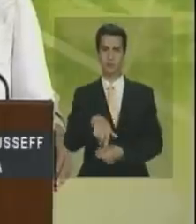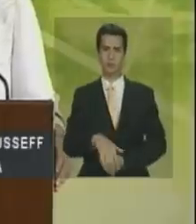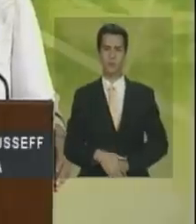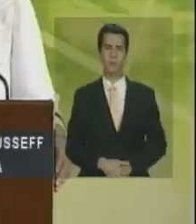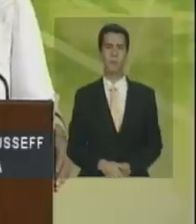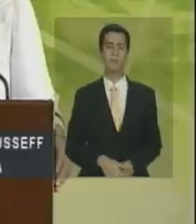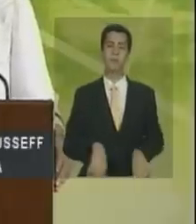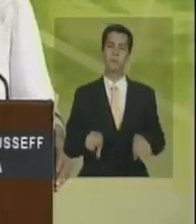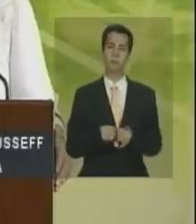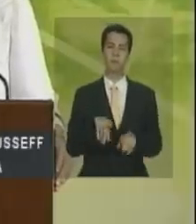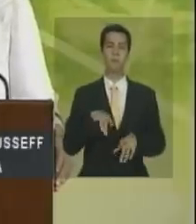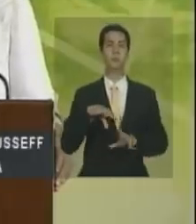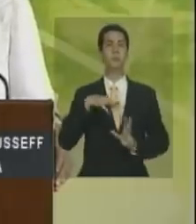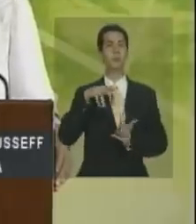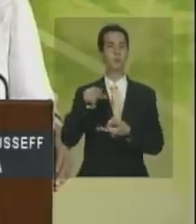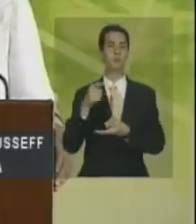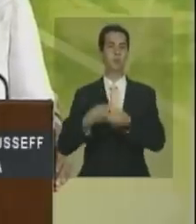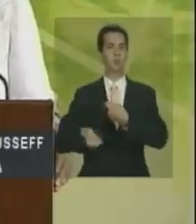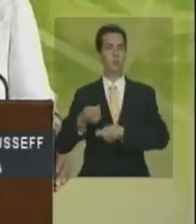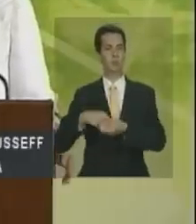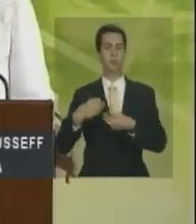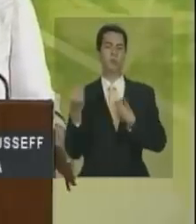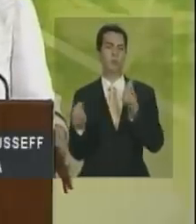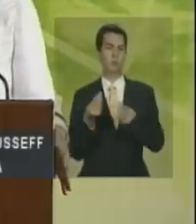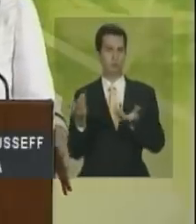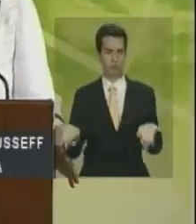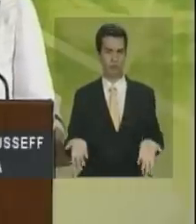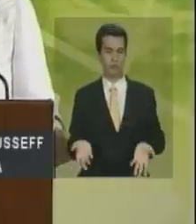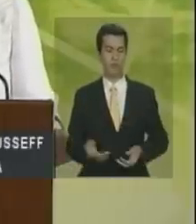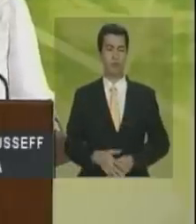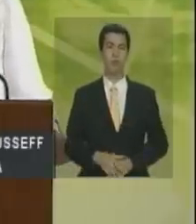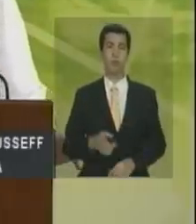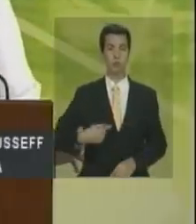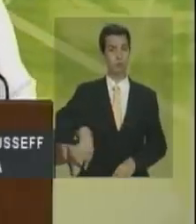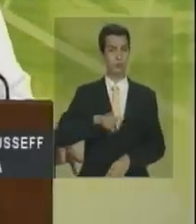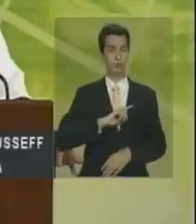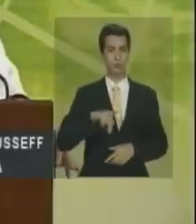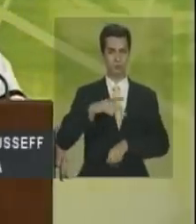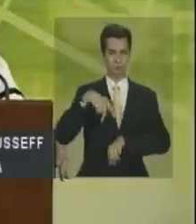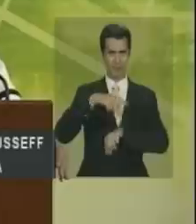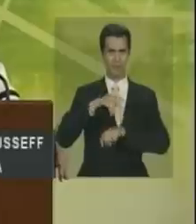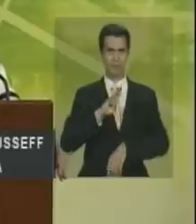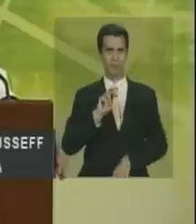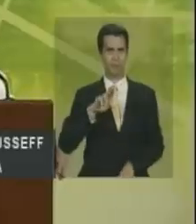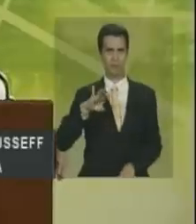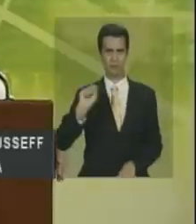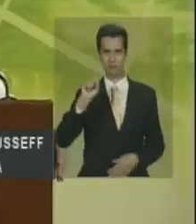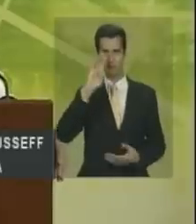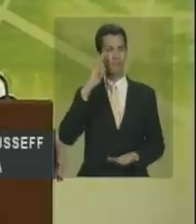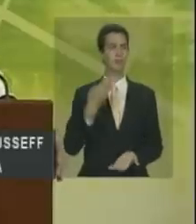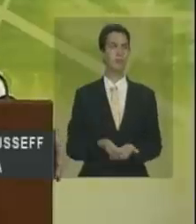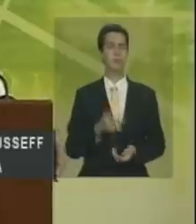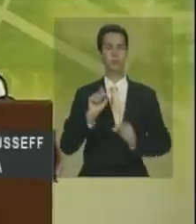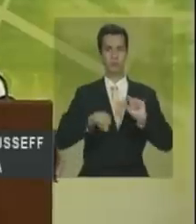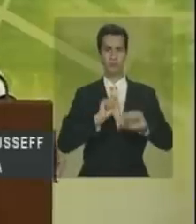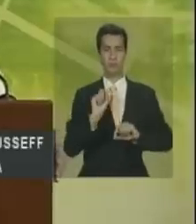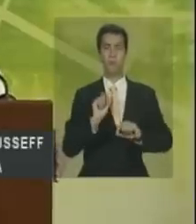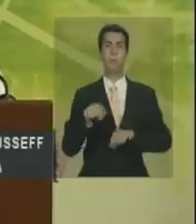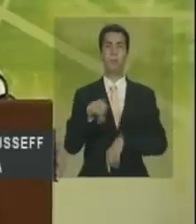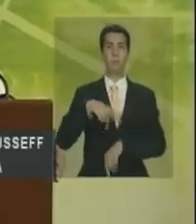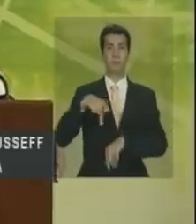e da economia mundial. Uma dessas convicções é de que países